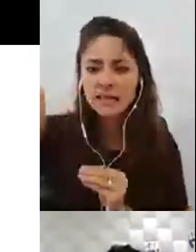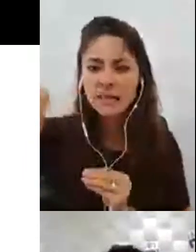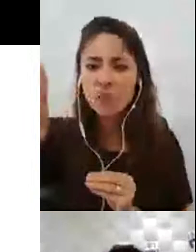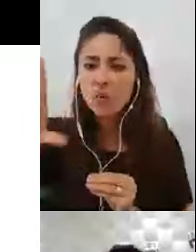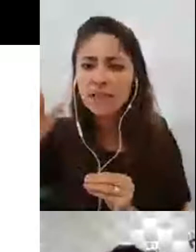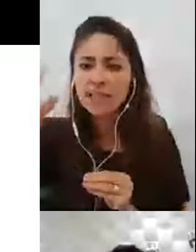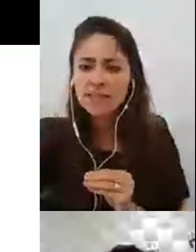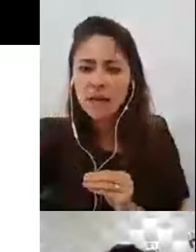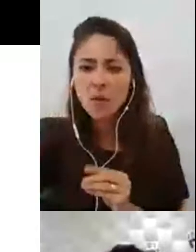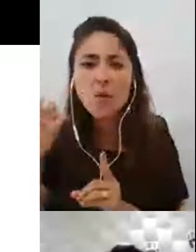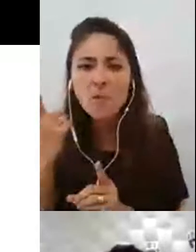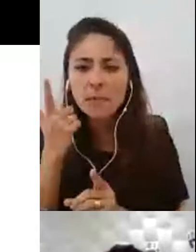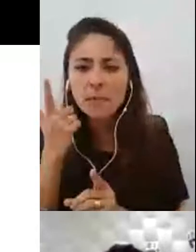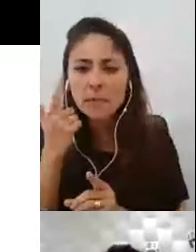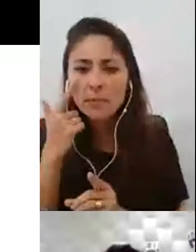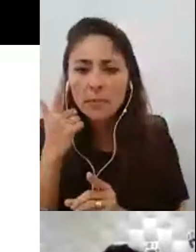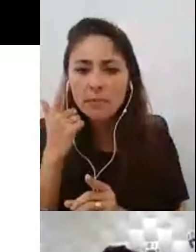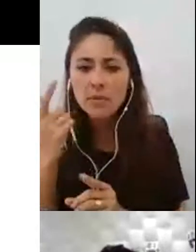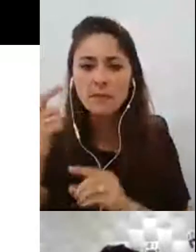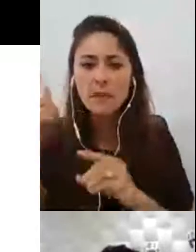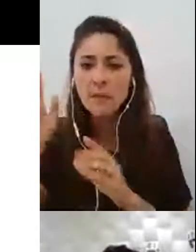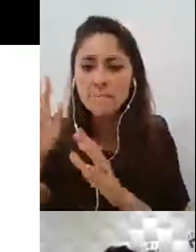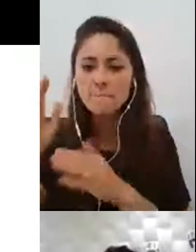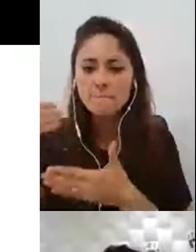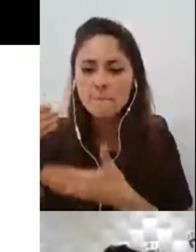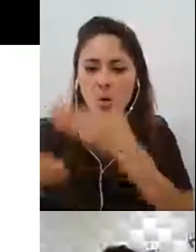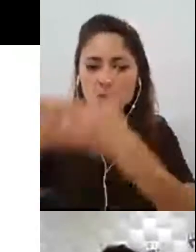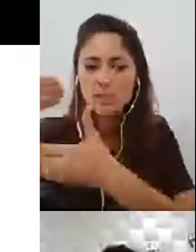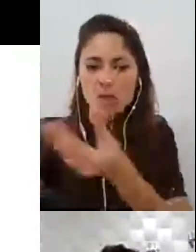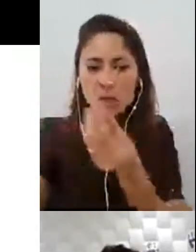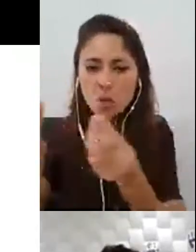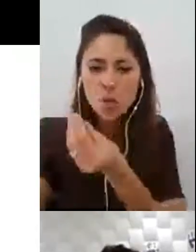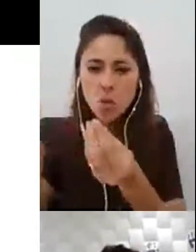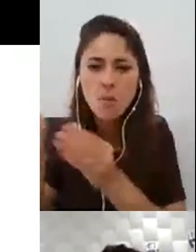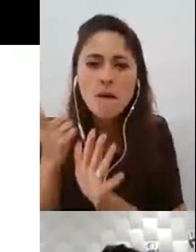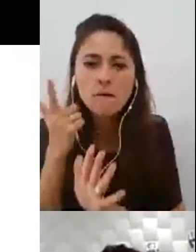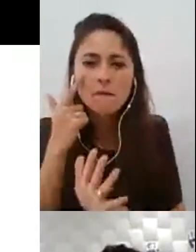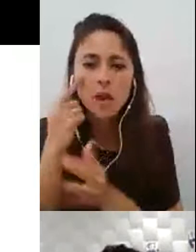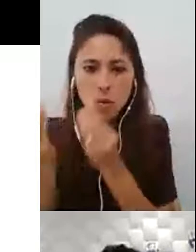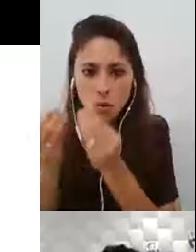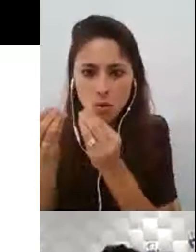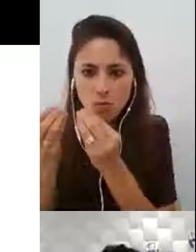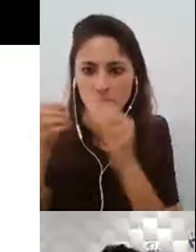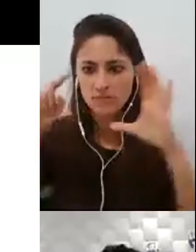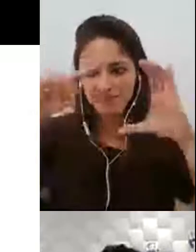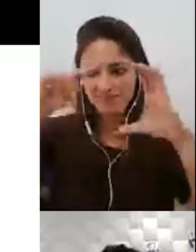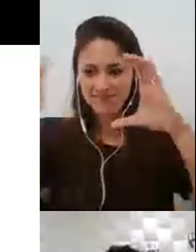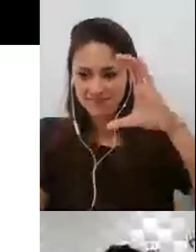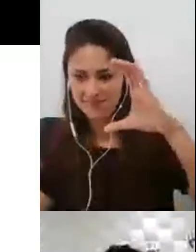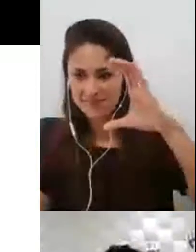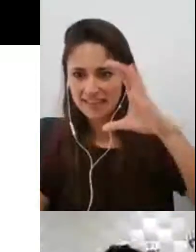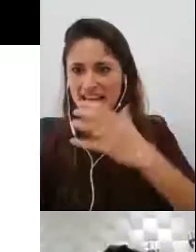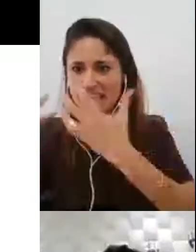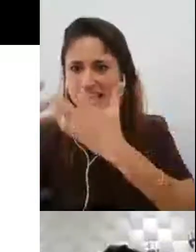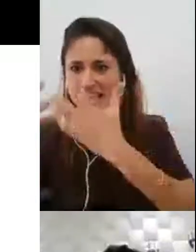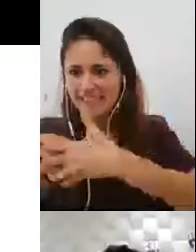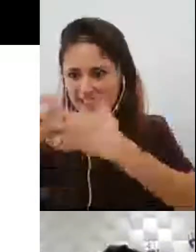processos de uma forma bem abrangente dentro das indústrias. Sistemas integrados, ou seja, não trabalhar com